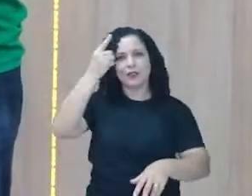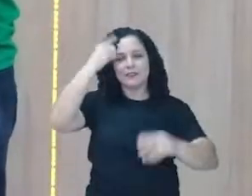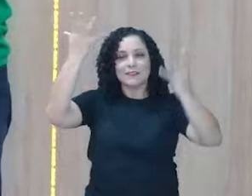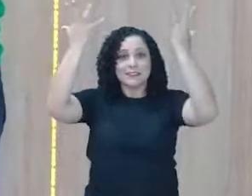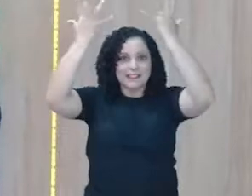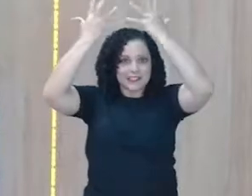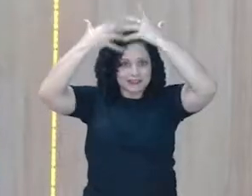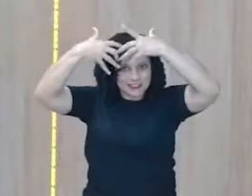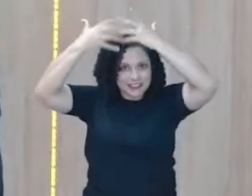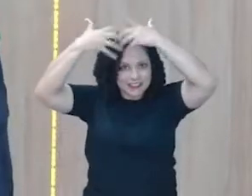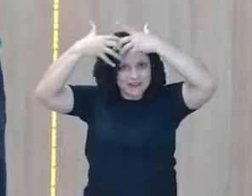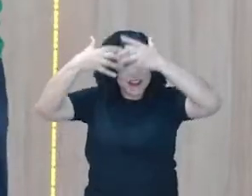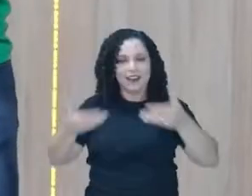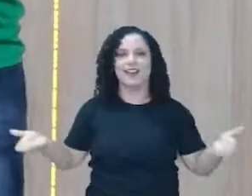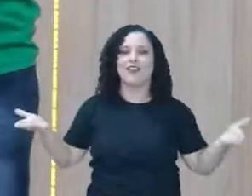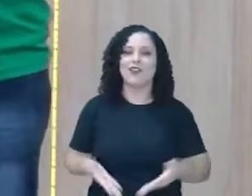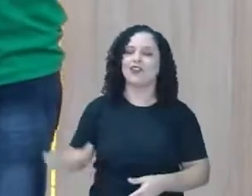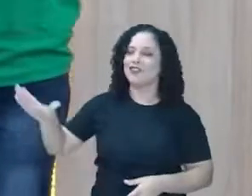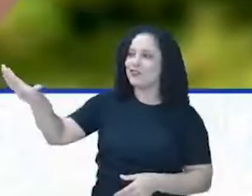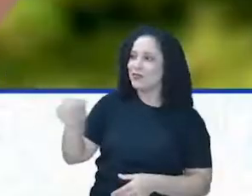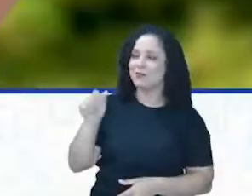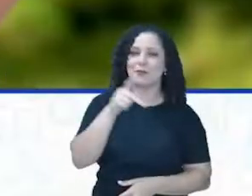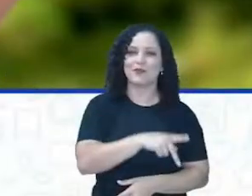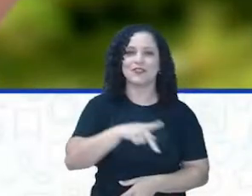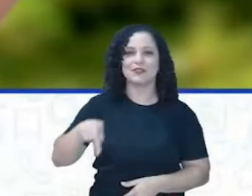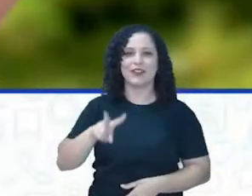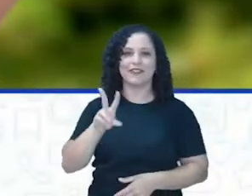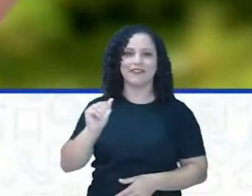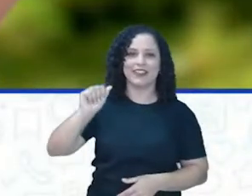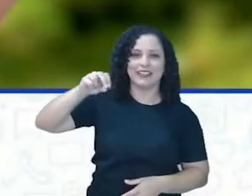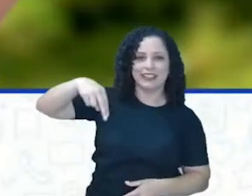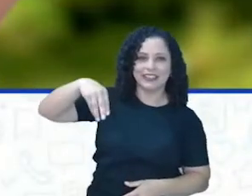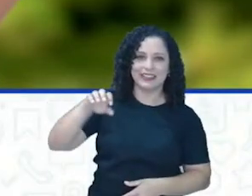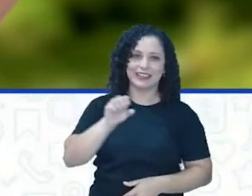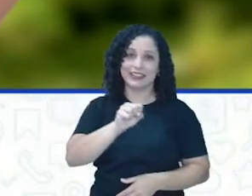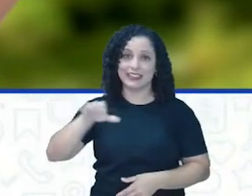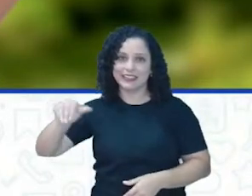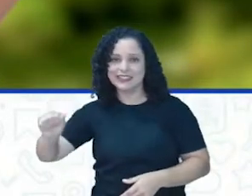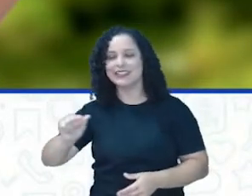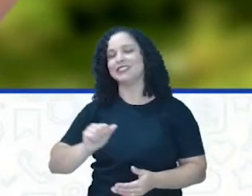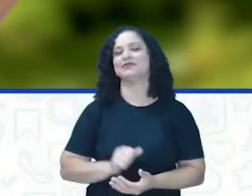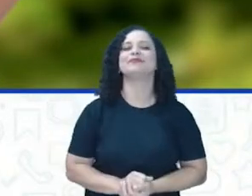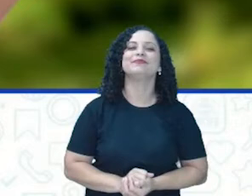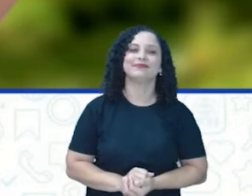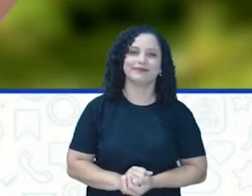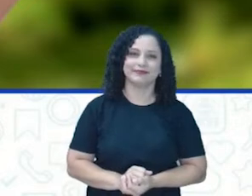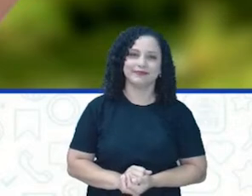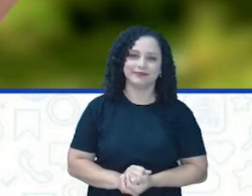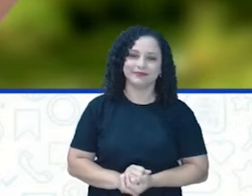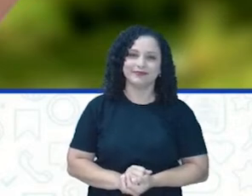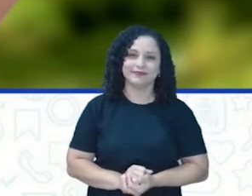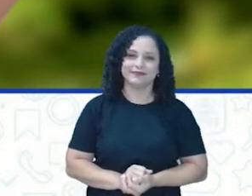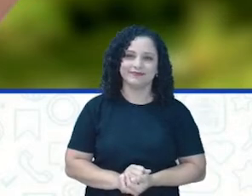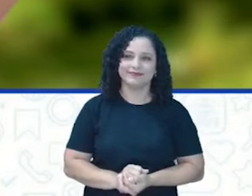reflexiva, eu vou chamar agora aqui Vanessa, vem para cá. Vamos nessa, né?